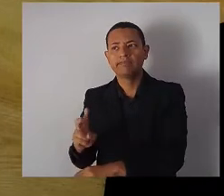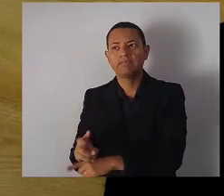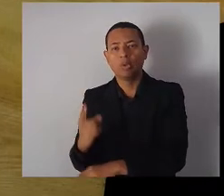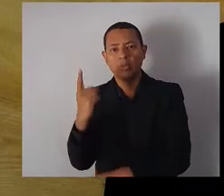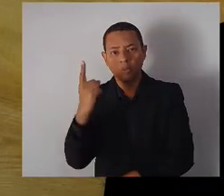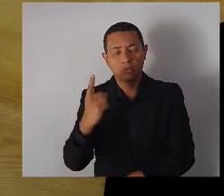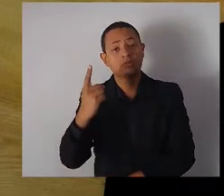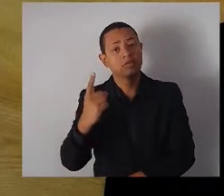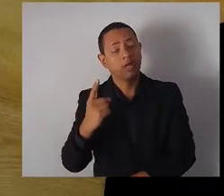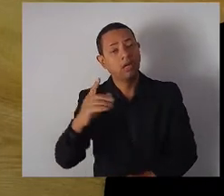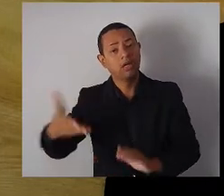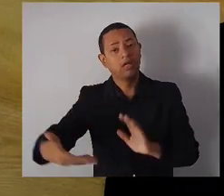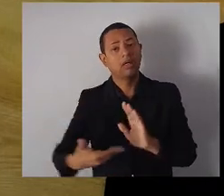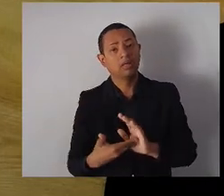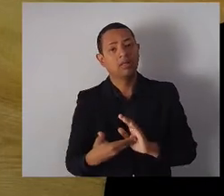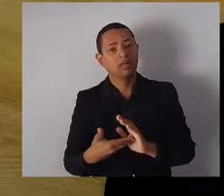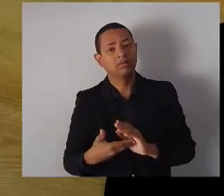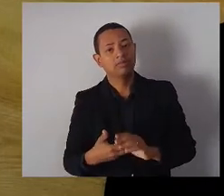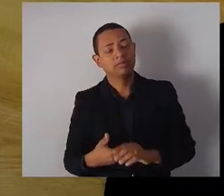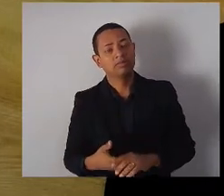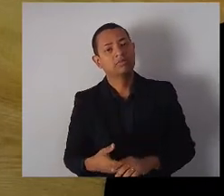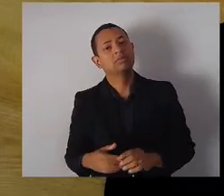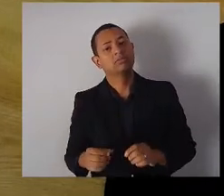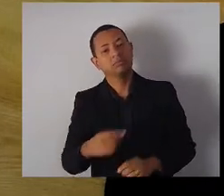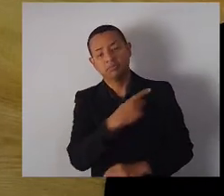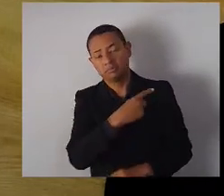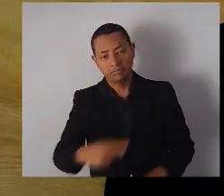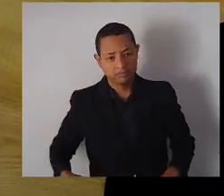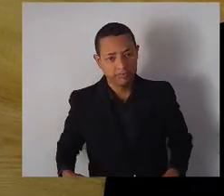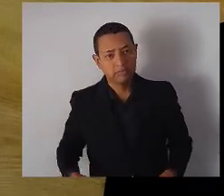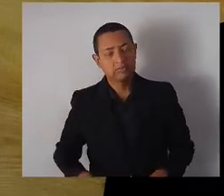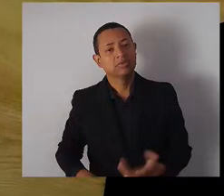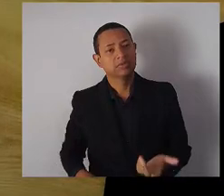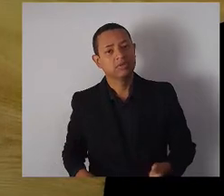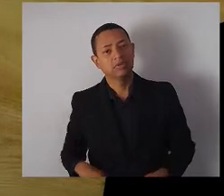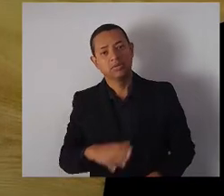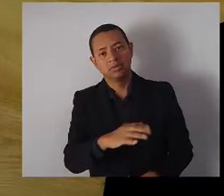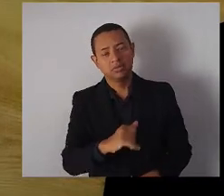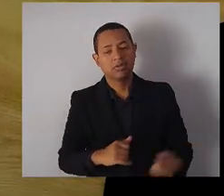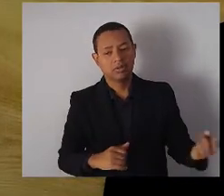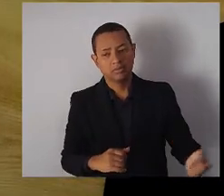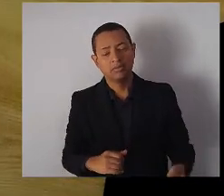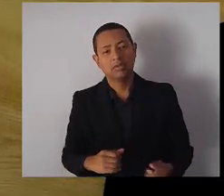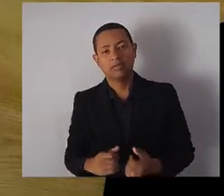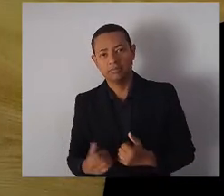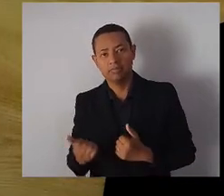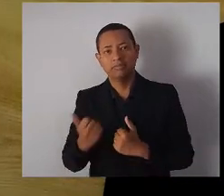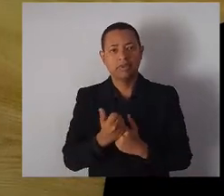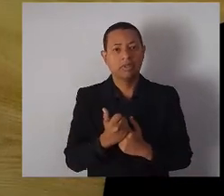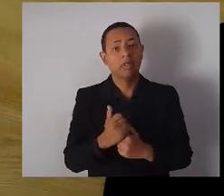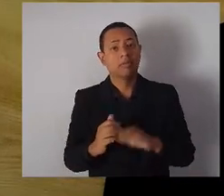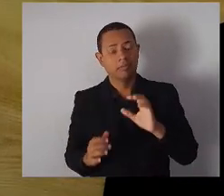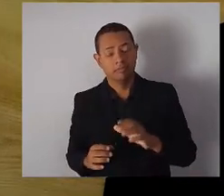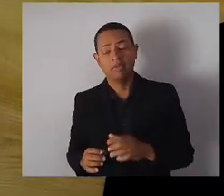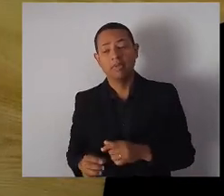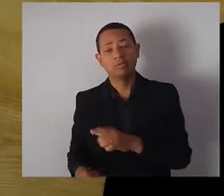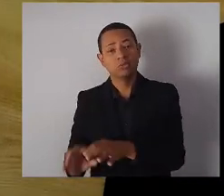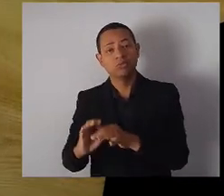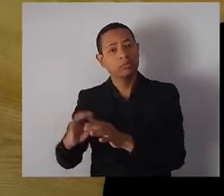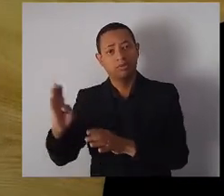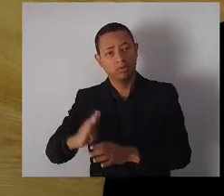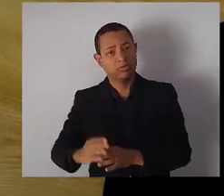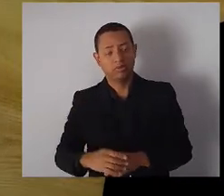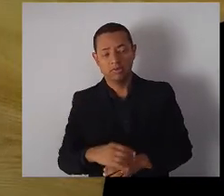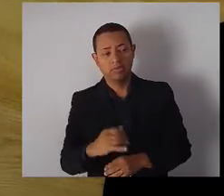Municipal teria convocado, o presidente da Câmara teria convocado ele para assumir a vaga. E o próprio União Brasil tinha dito que ele não poderia, através de um ofício.